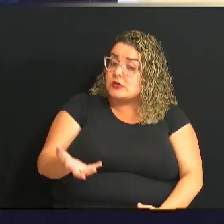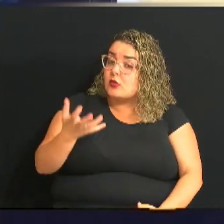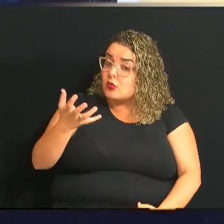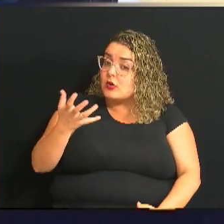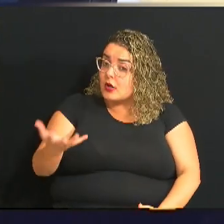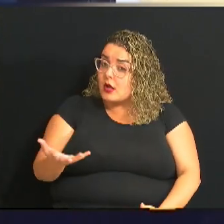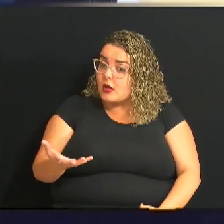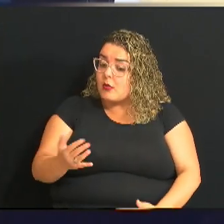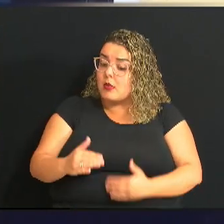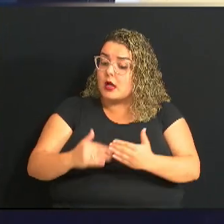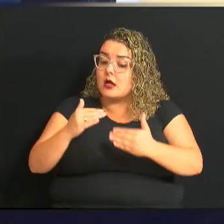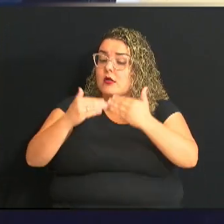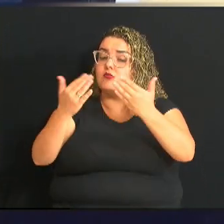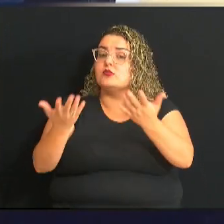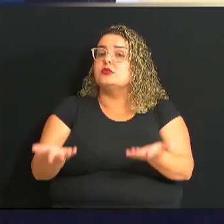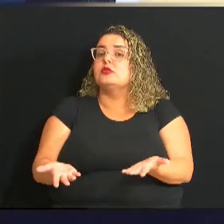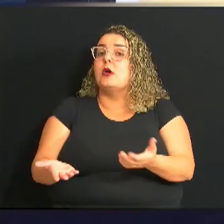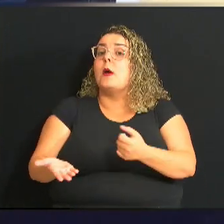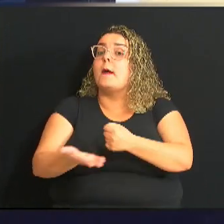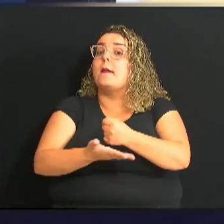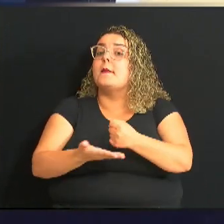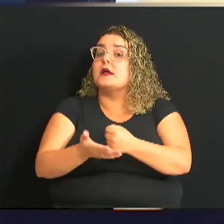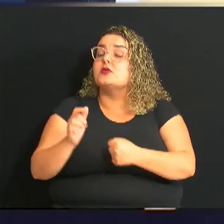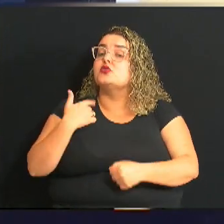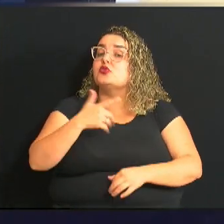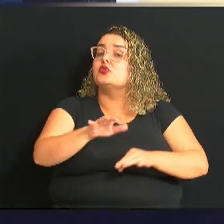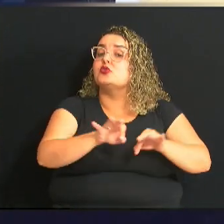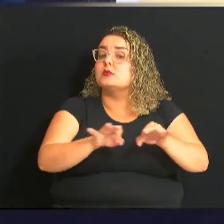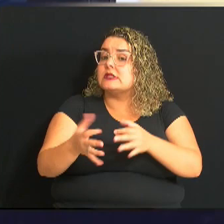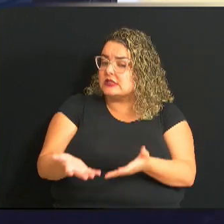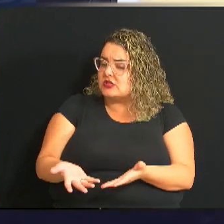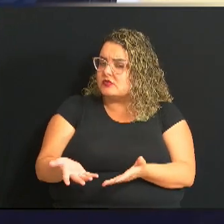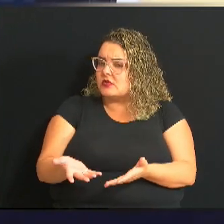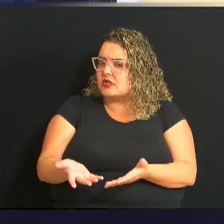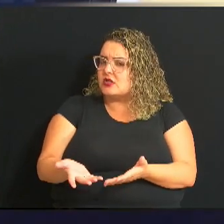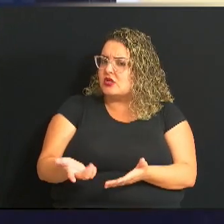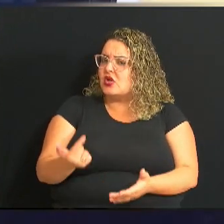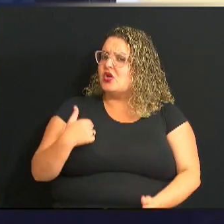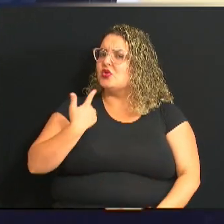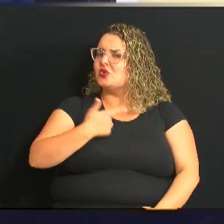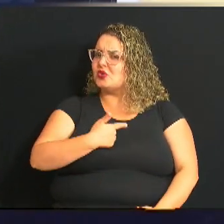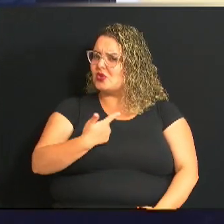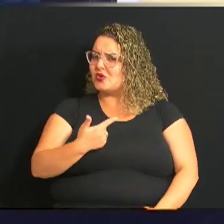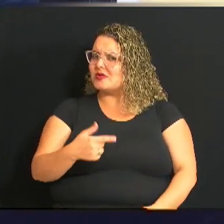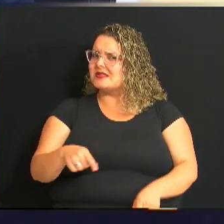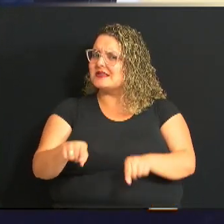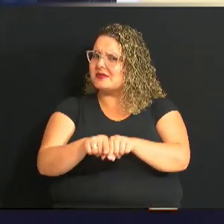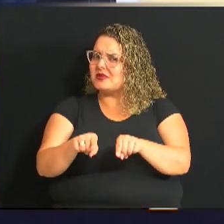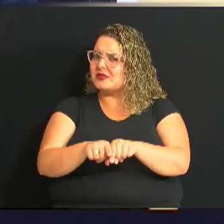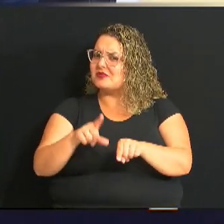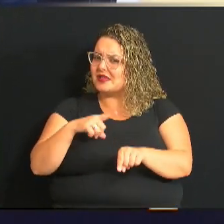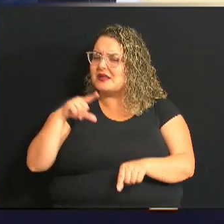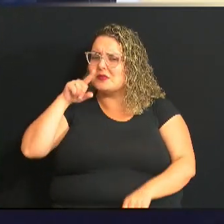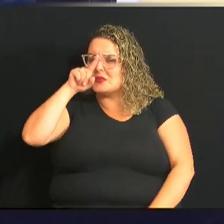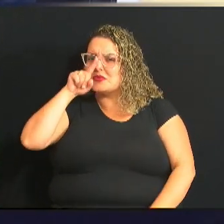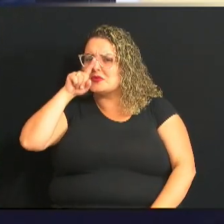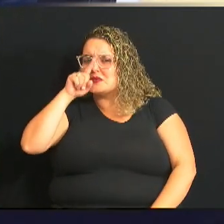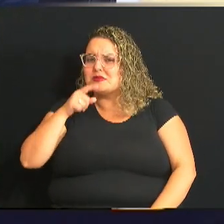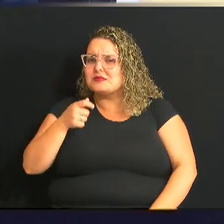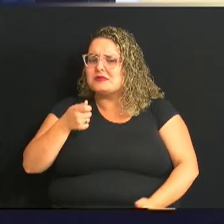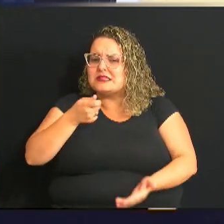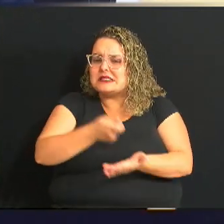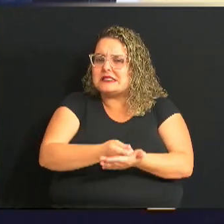a evolução baseado no nosso planejamento, nós não corremos o risco também de estar engessando